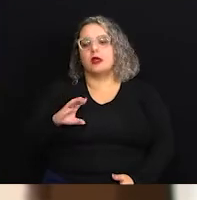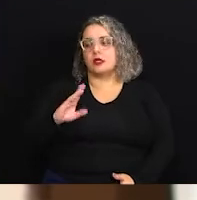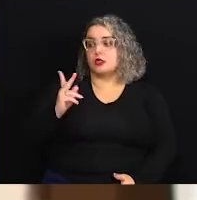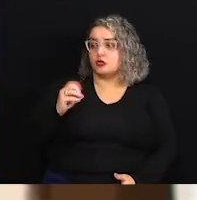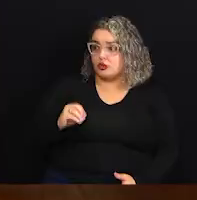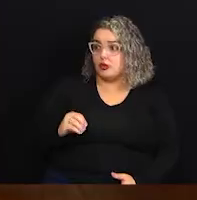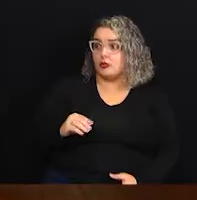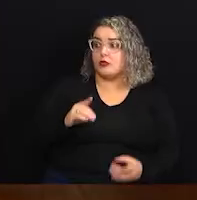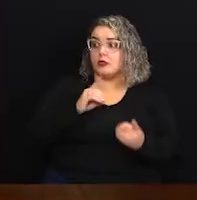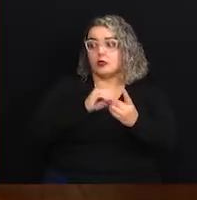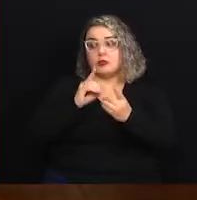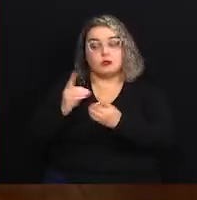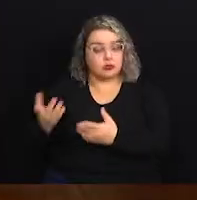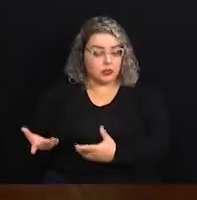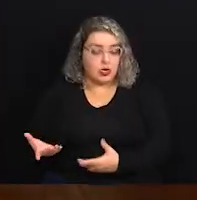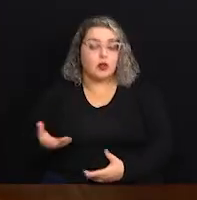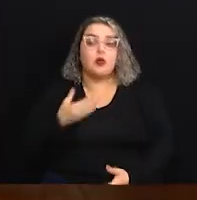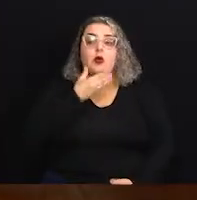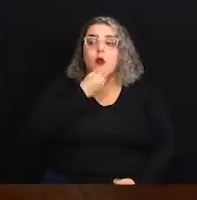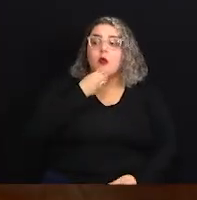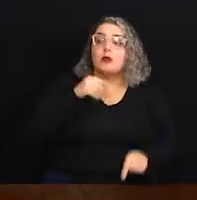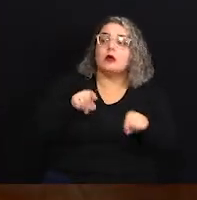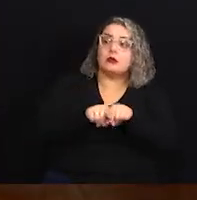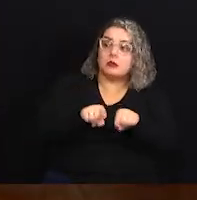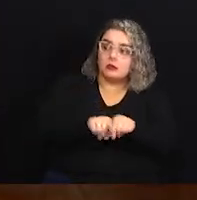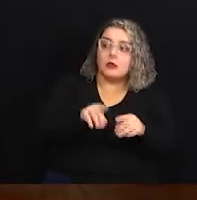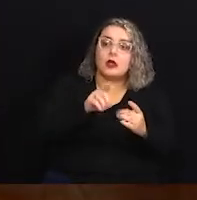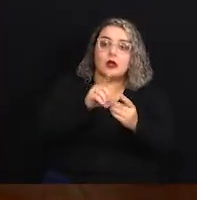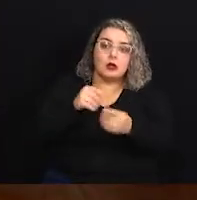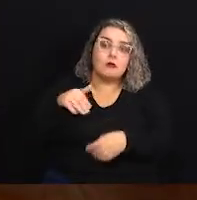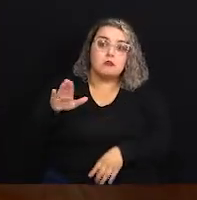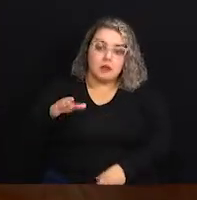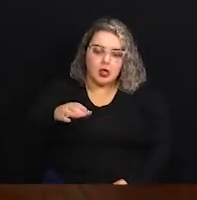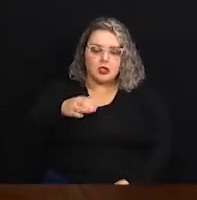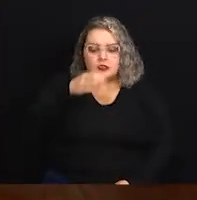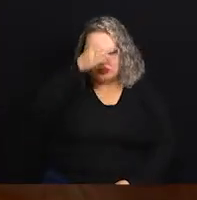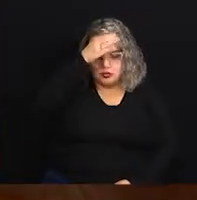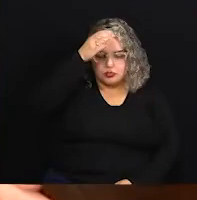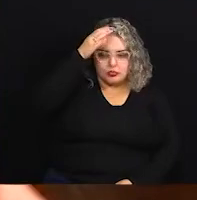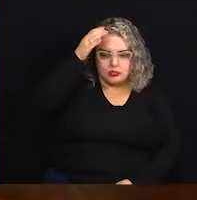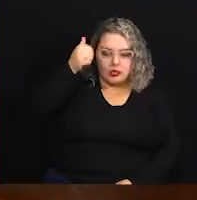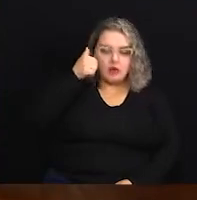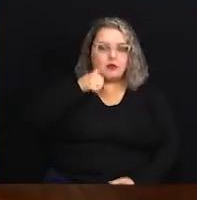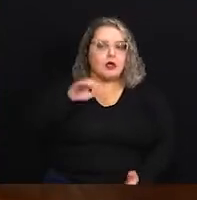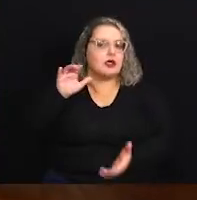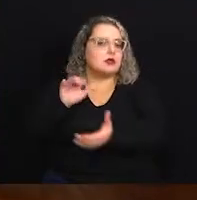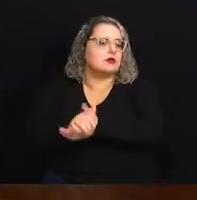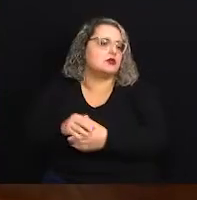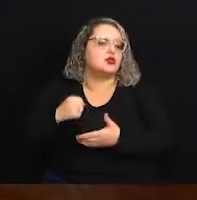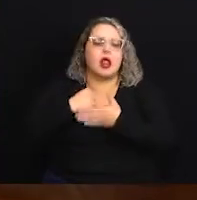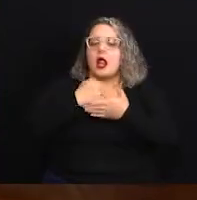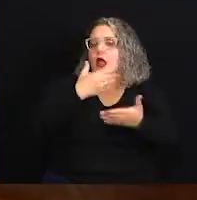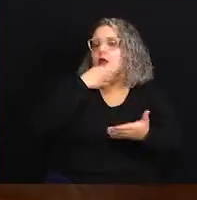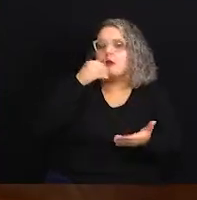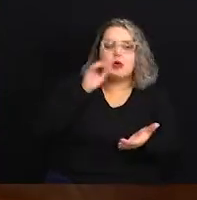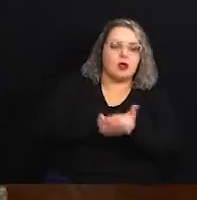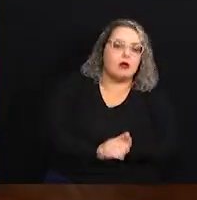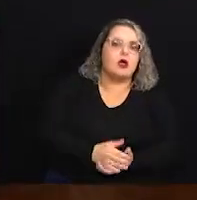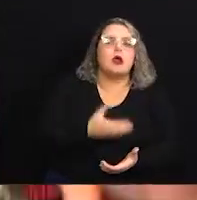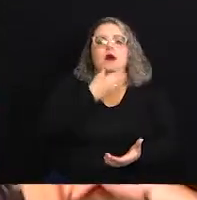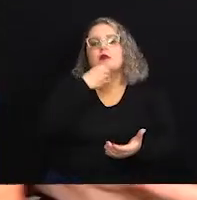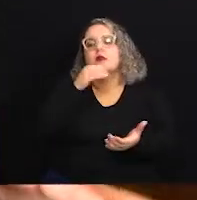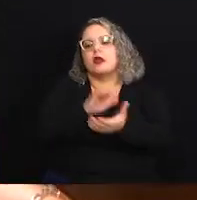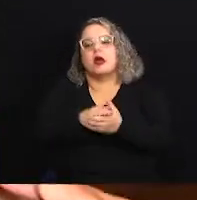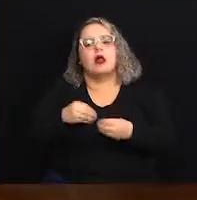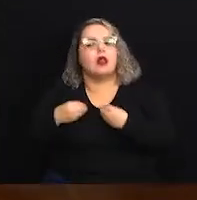a gente atender o público masculino, então a gente consegue atender ainda mais os nossos clientes, porque vem a esposa que já leva para o marido, ou vem o